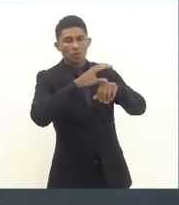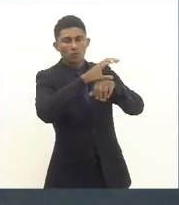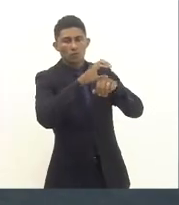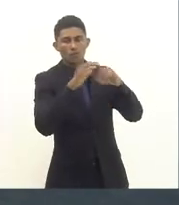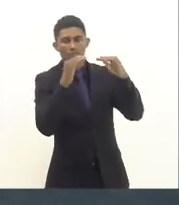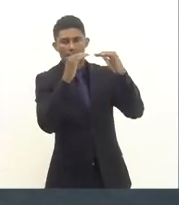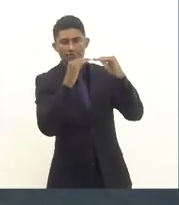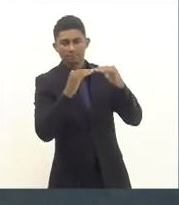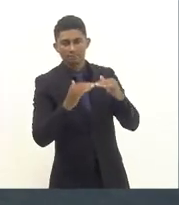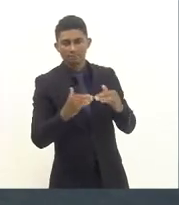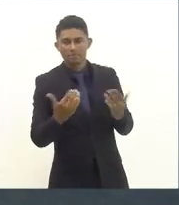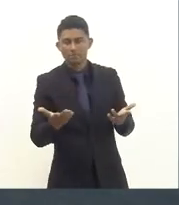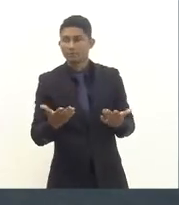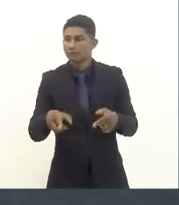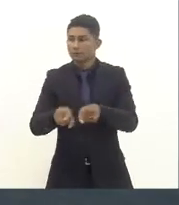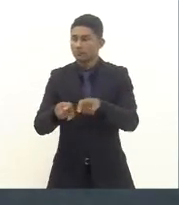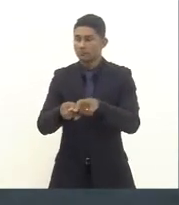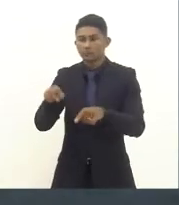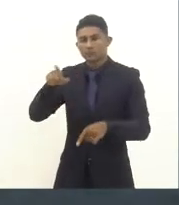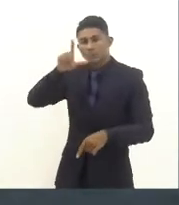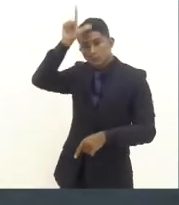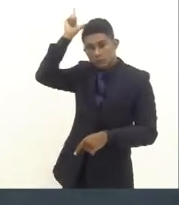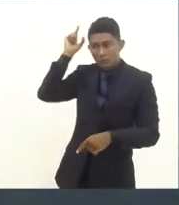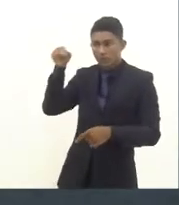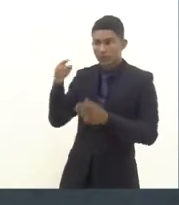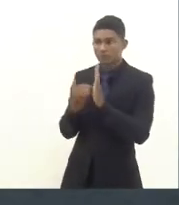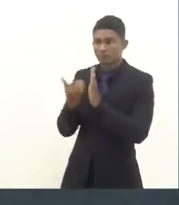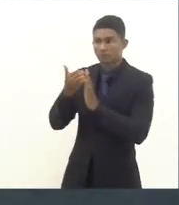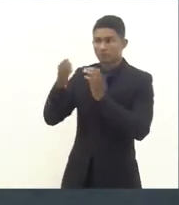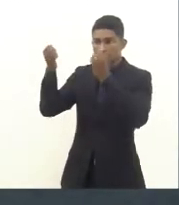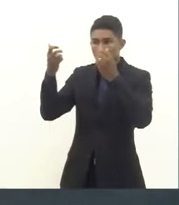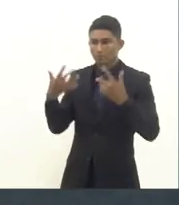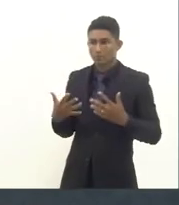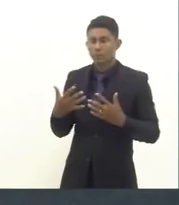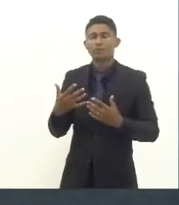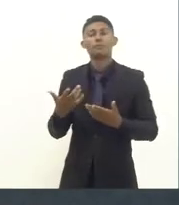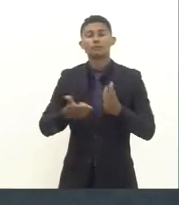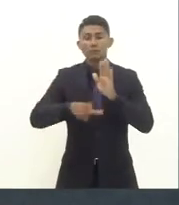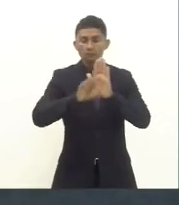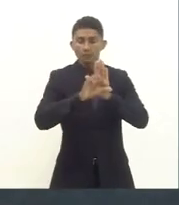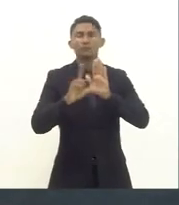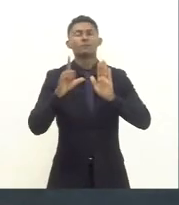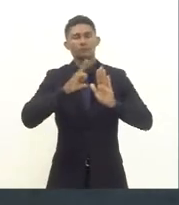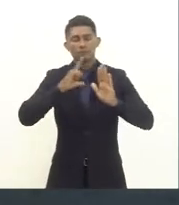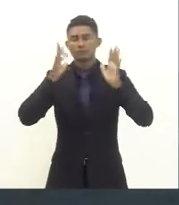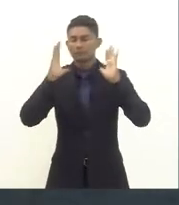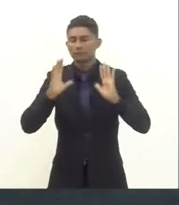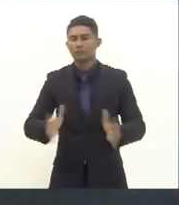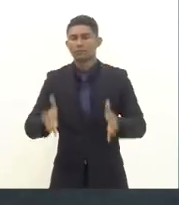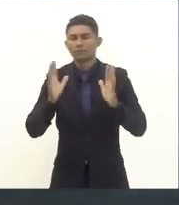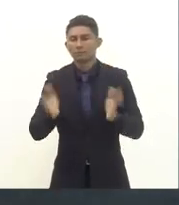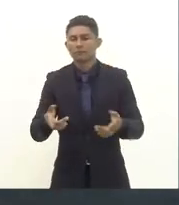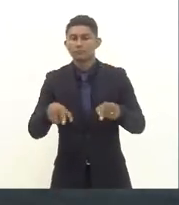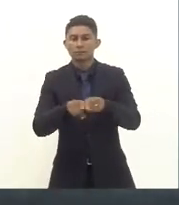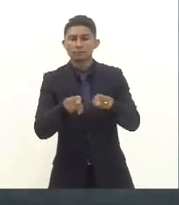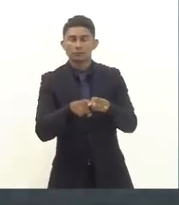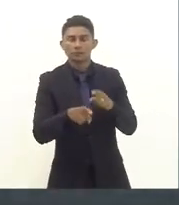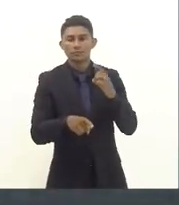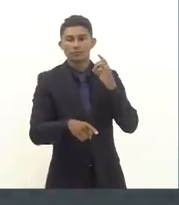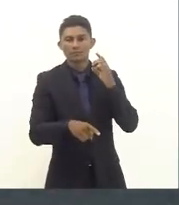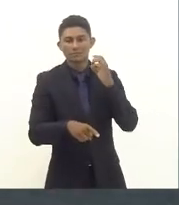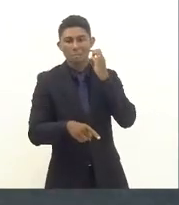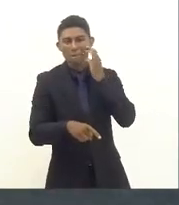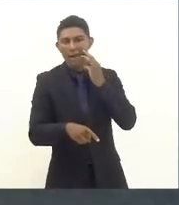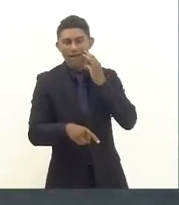inclusive Deputado Luiz Paulo esclareceu que existe já uma legislação específica e o deputado Márcio Pacheco